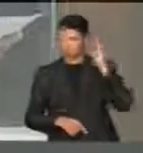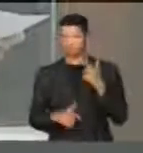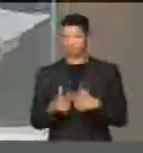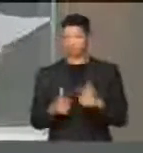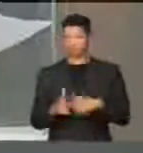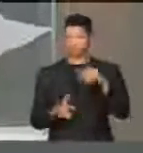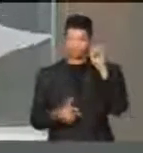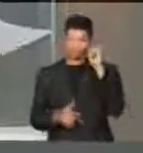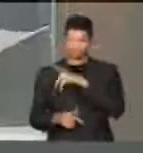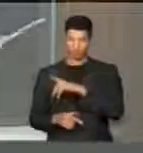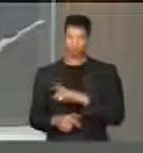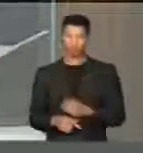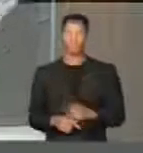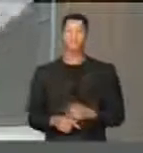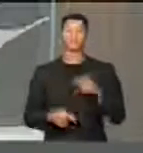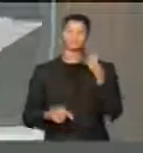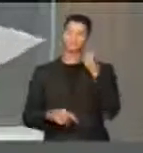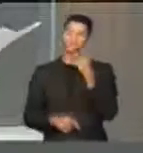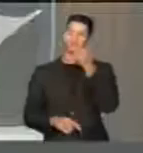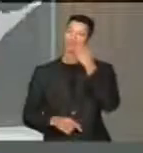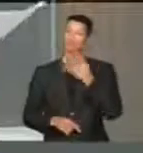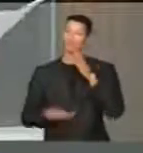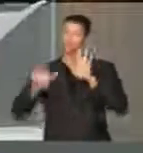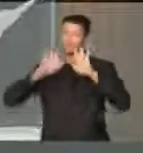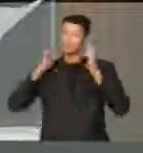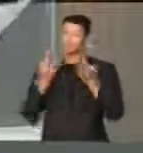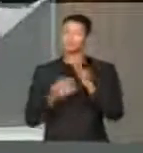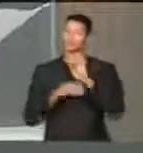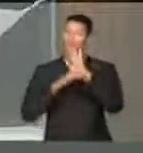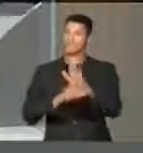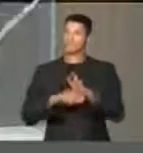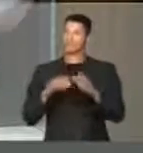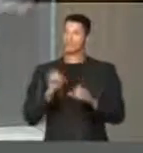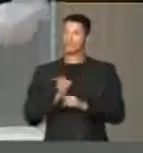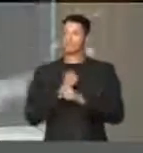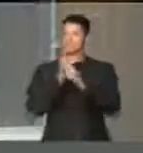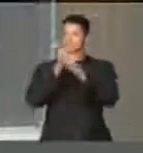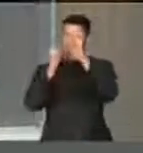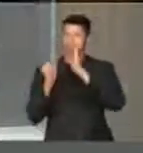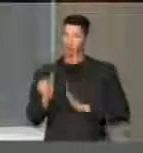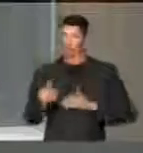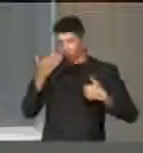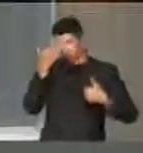situação extremamente difícil, para o bem dessas famílias que ajudam a construir o Brasil. Muito obrigado.